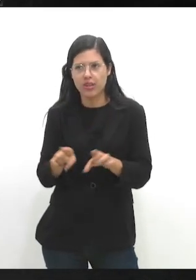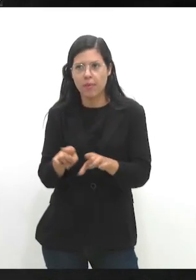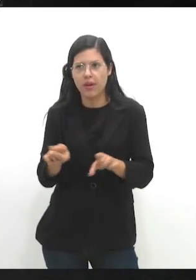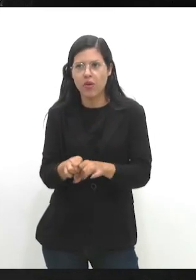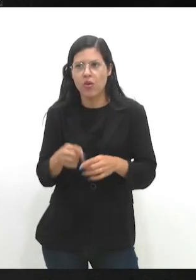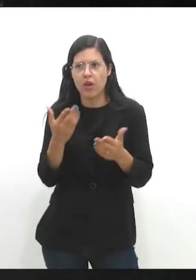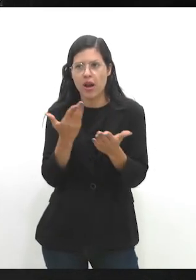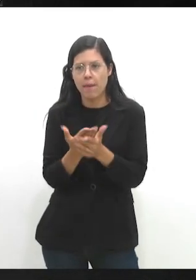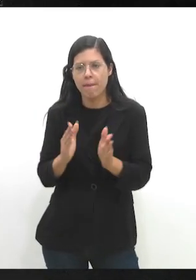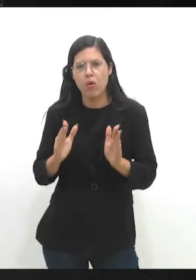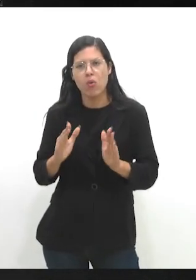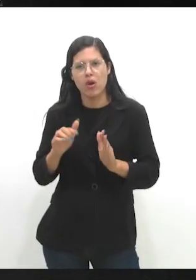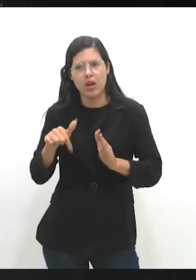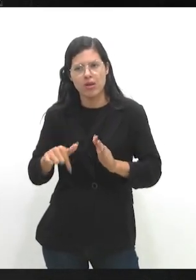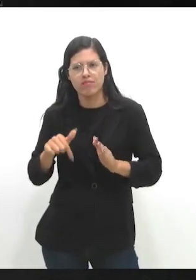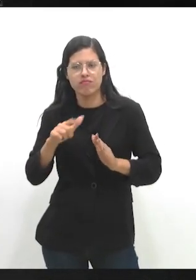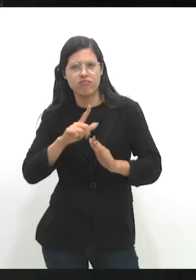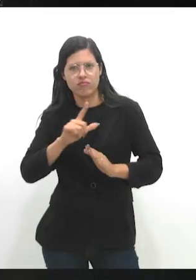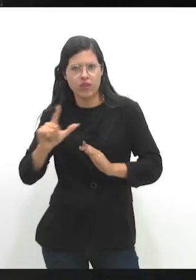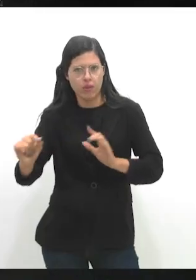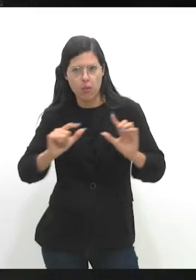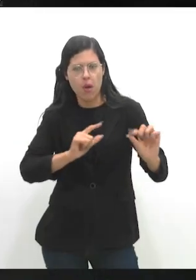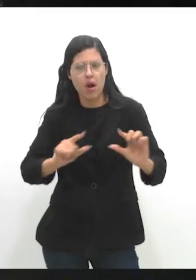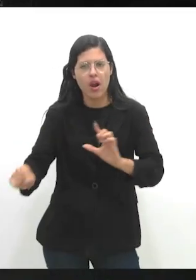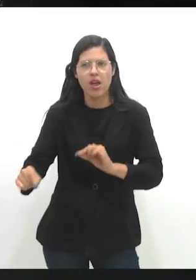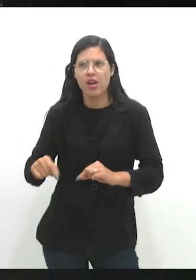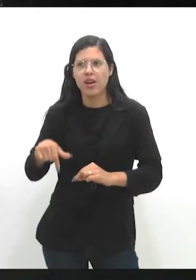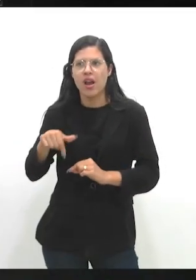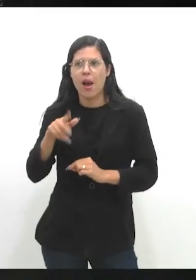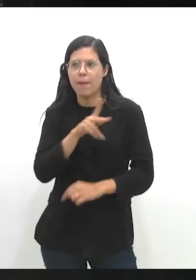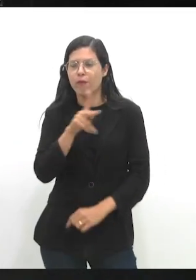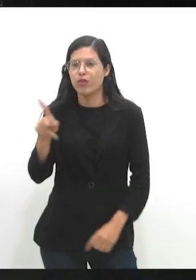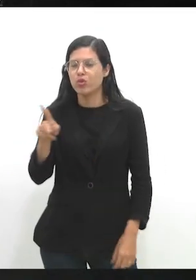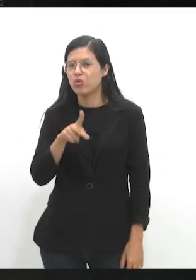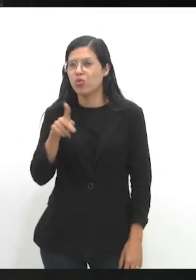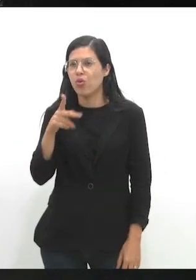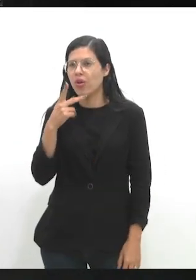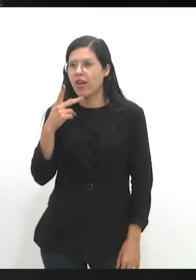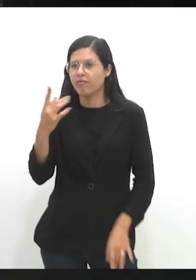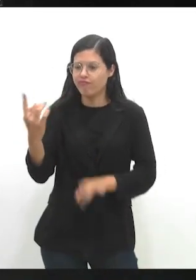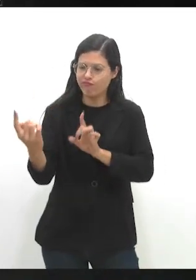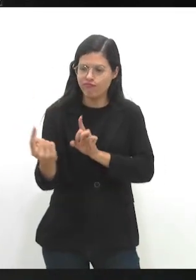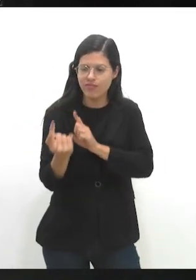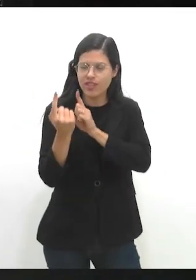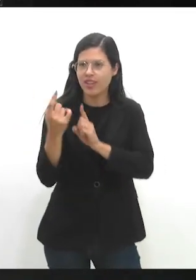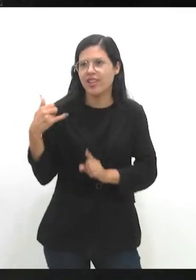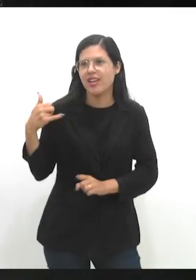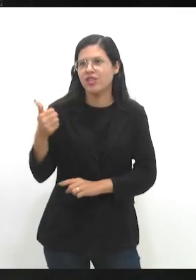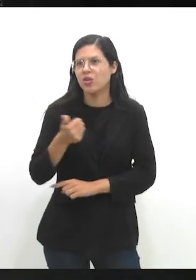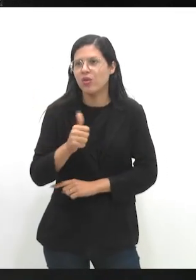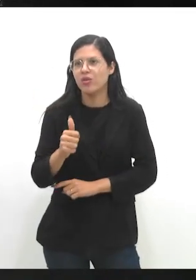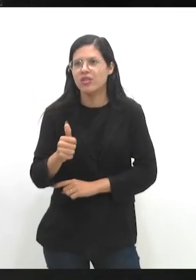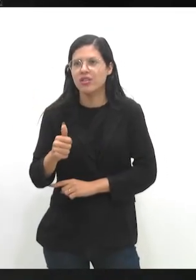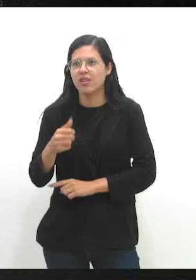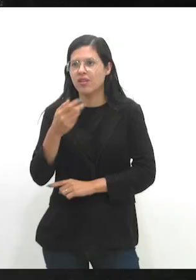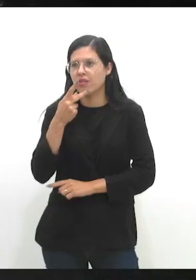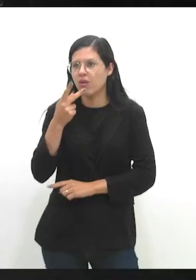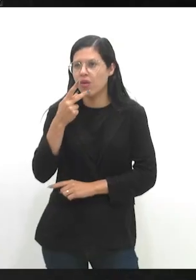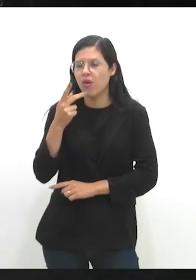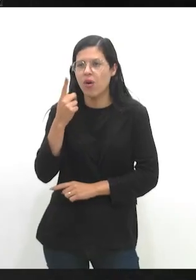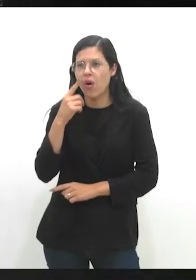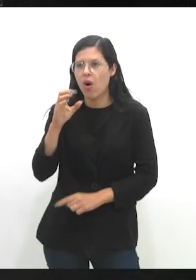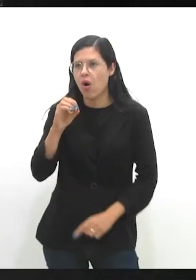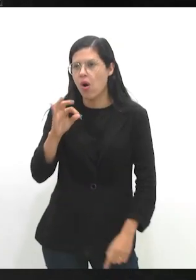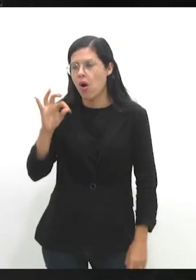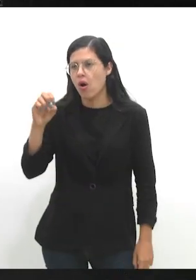acabou, ela dispensou a turma toda, falou assim, a professora Eliette chegou para ele de admissão, ele com 11 anos, assim, olha, Otton, você